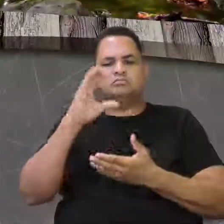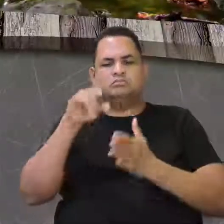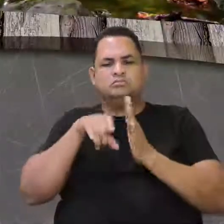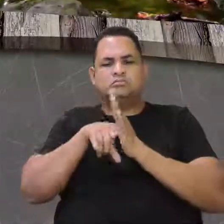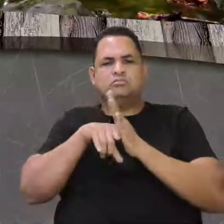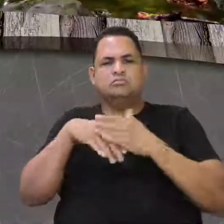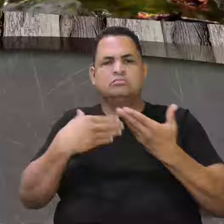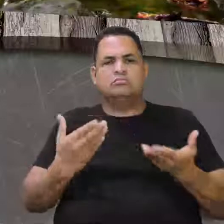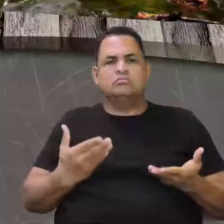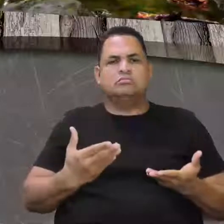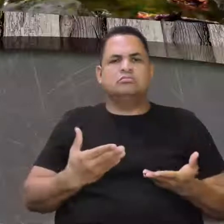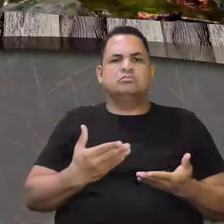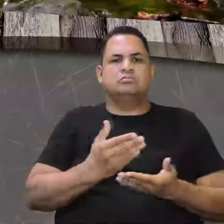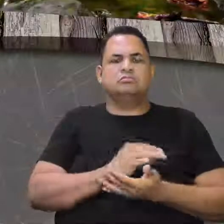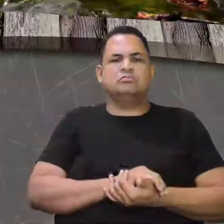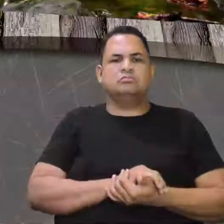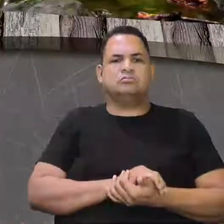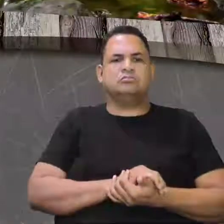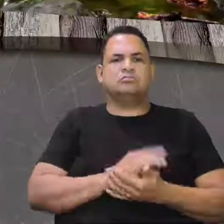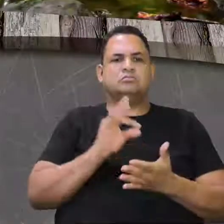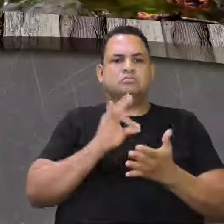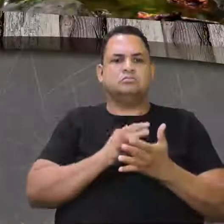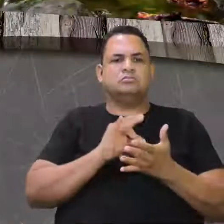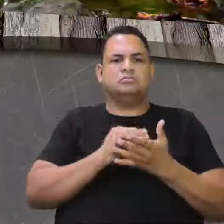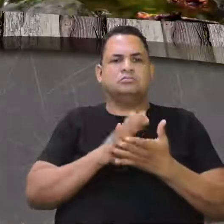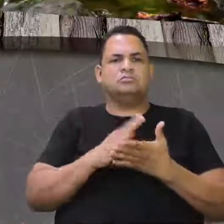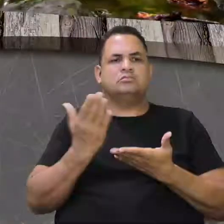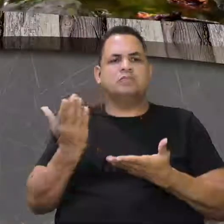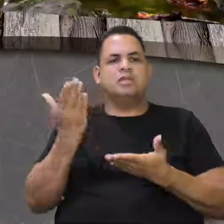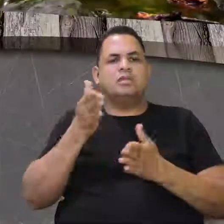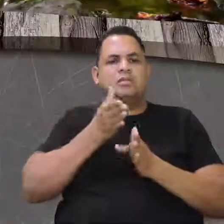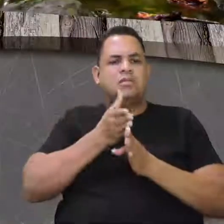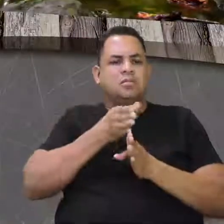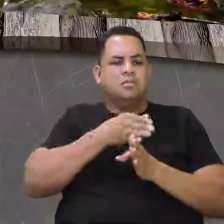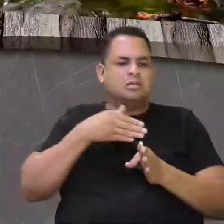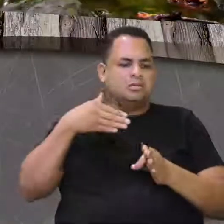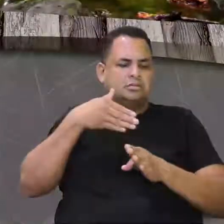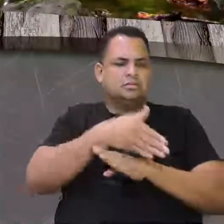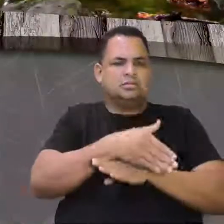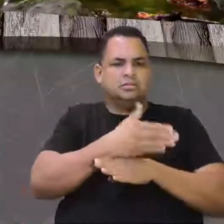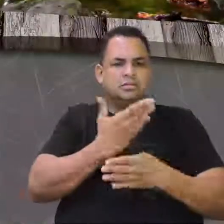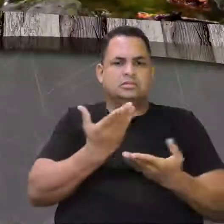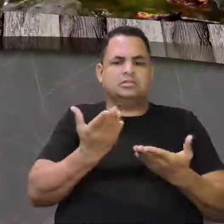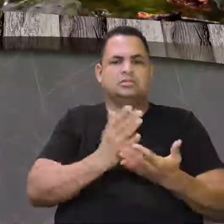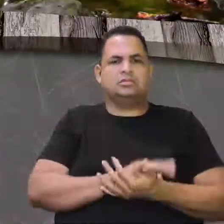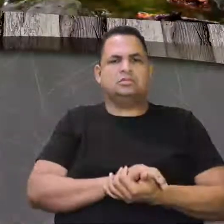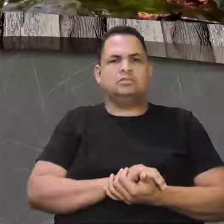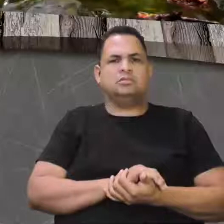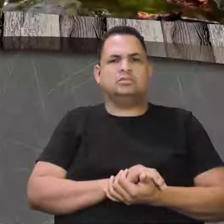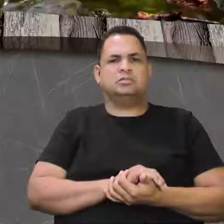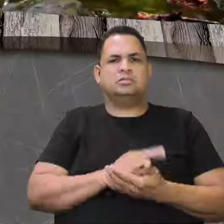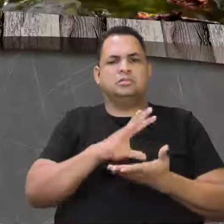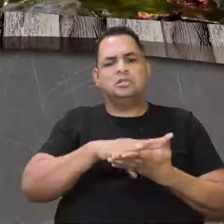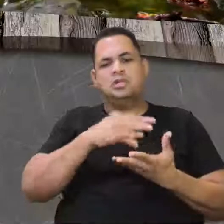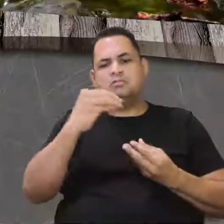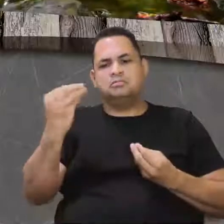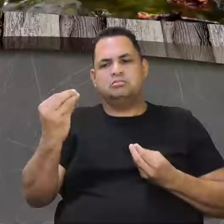lá? Aí realmente vem alguém pelas fronteiras, entra na nossa região e aí